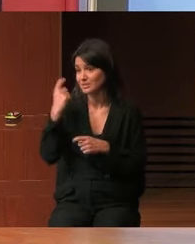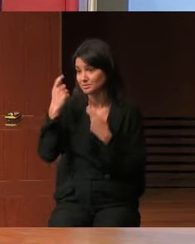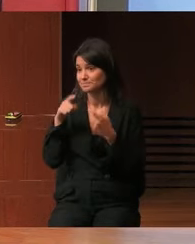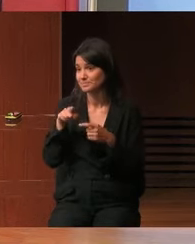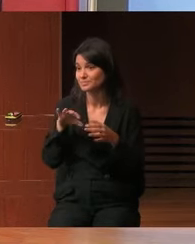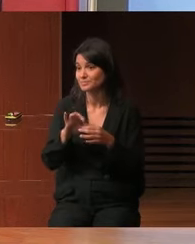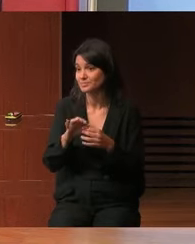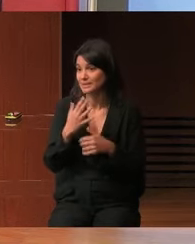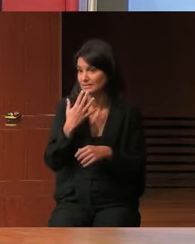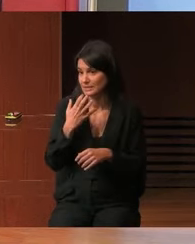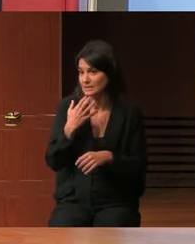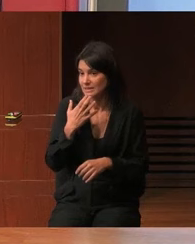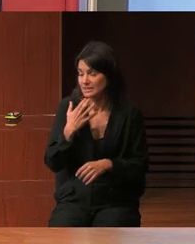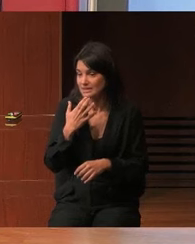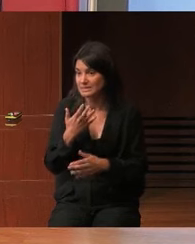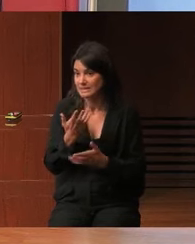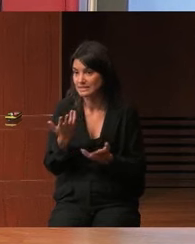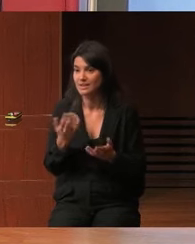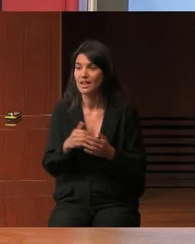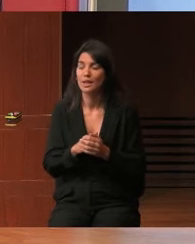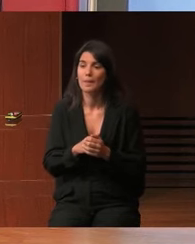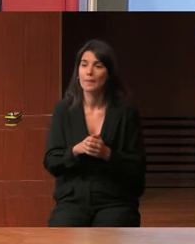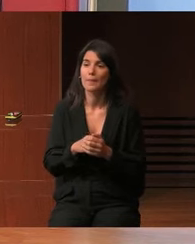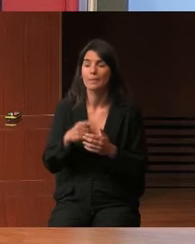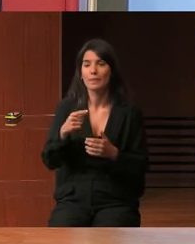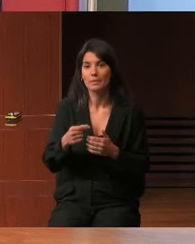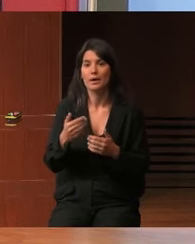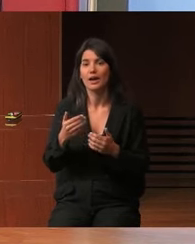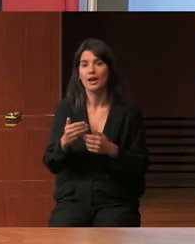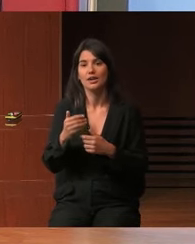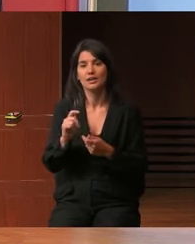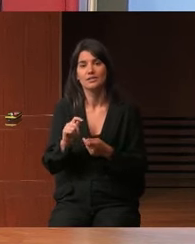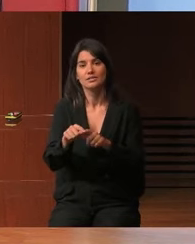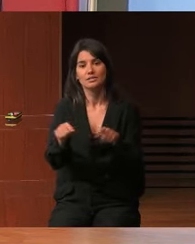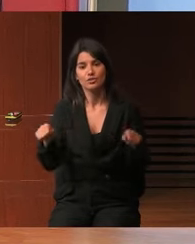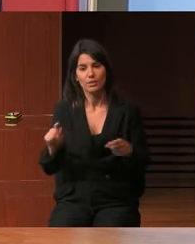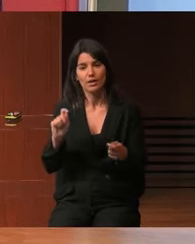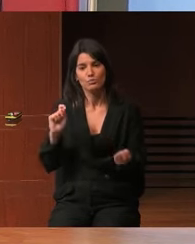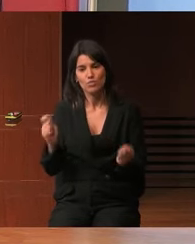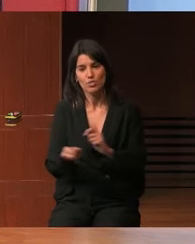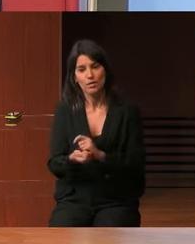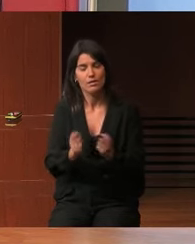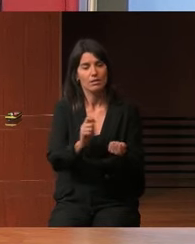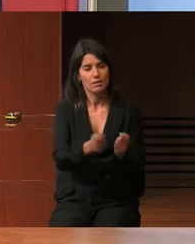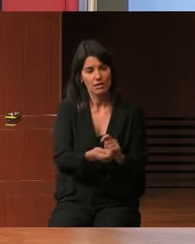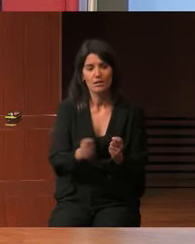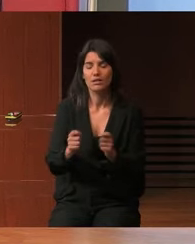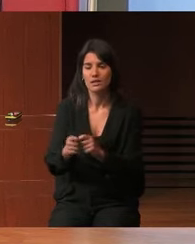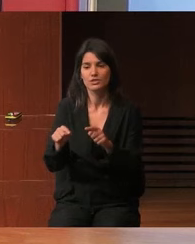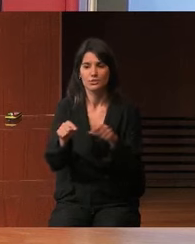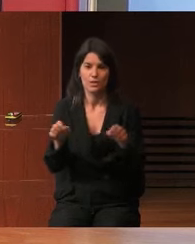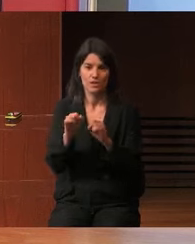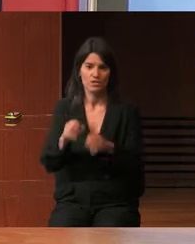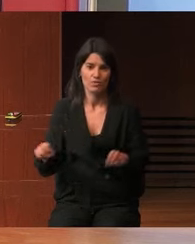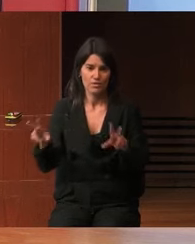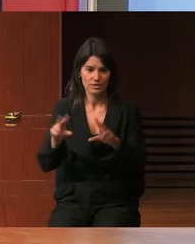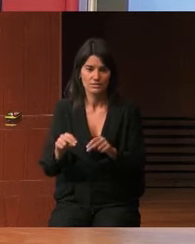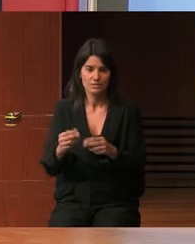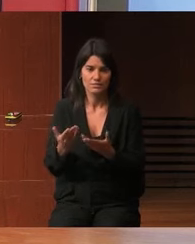das cautelas e no processo de transformação dos espaços em espaços inovadores,